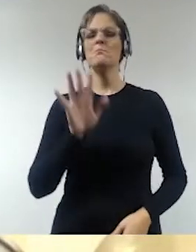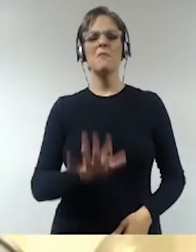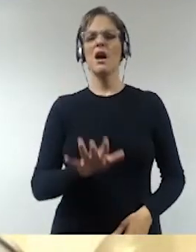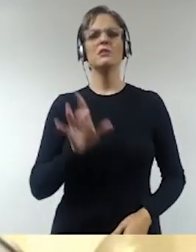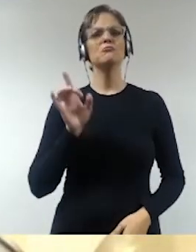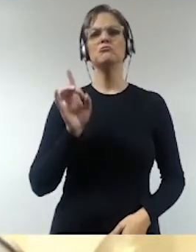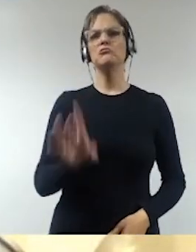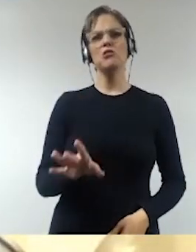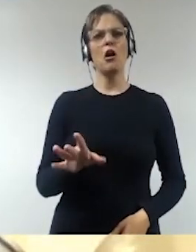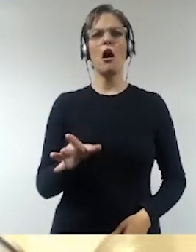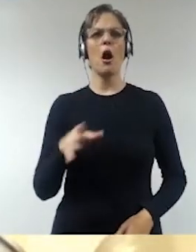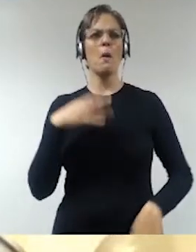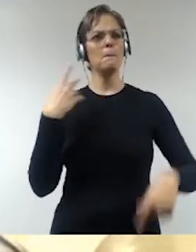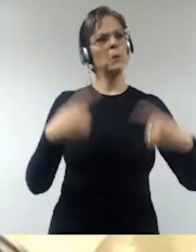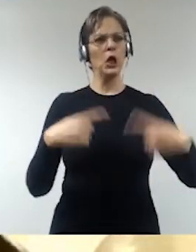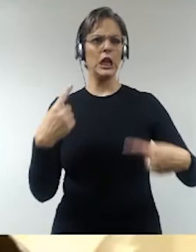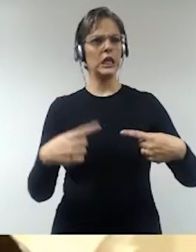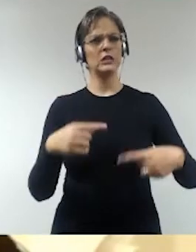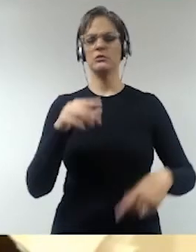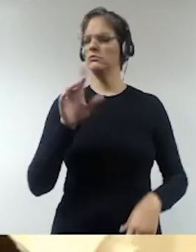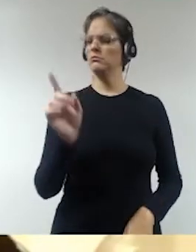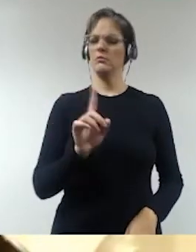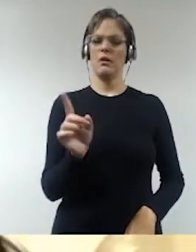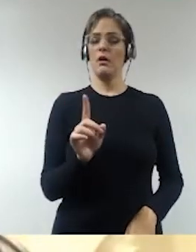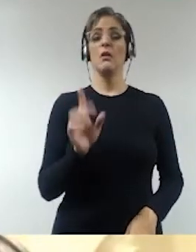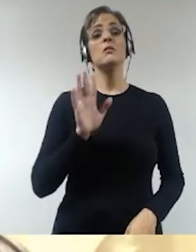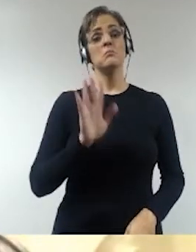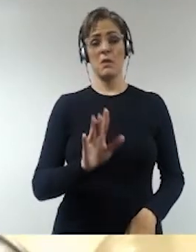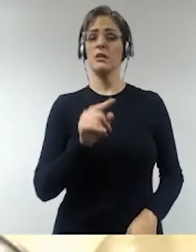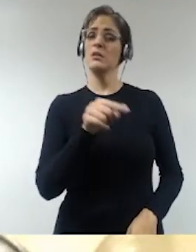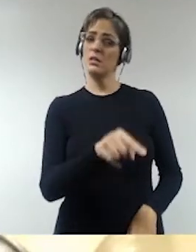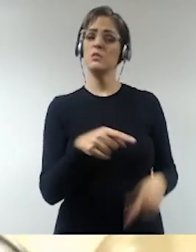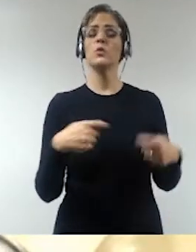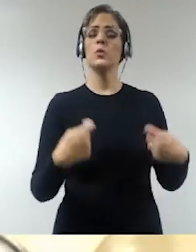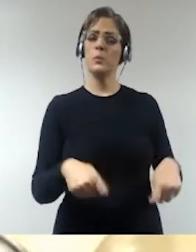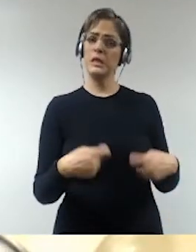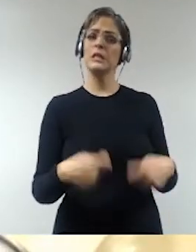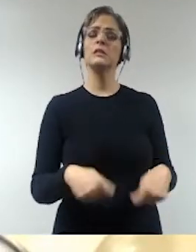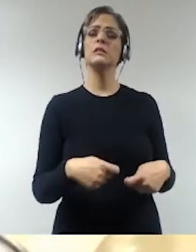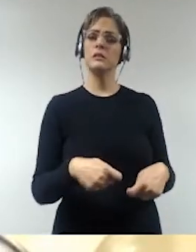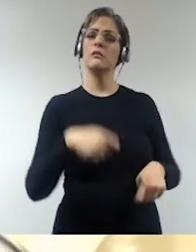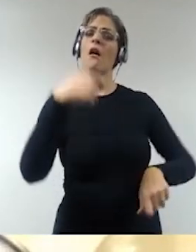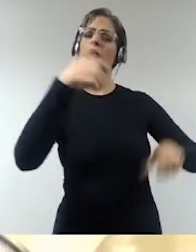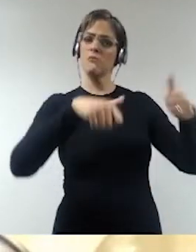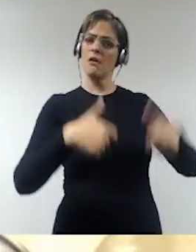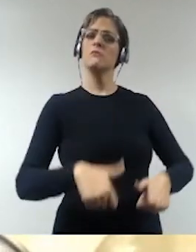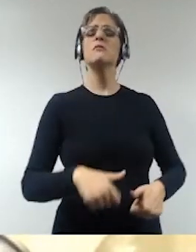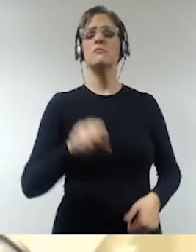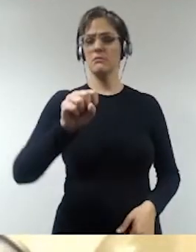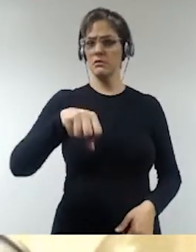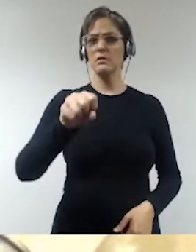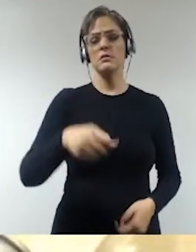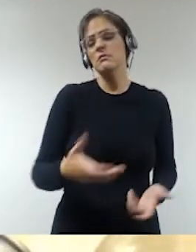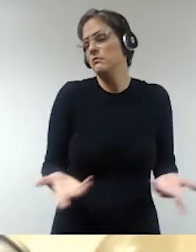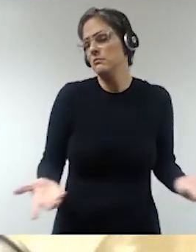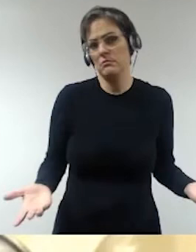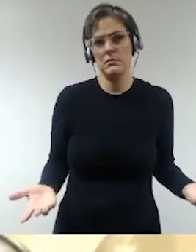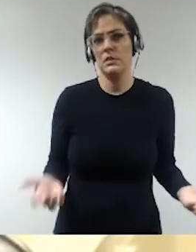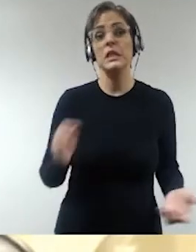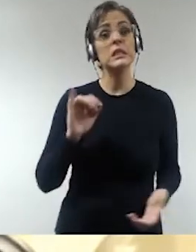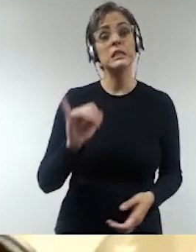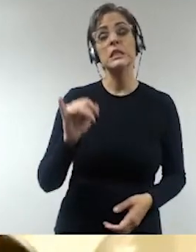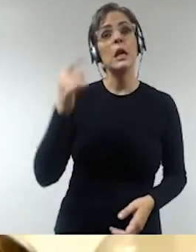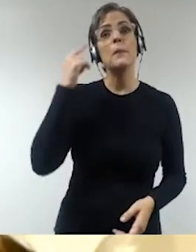com base em elementos políticos, mas os elementos políticos devem fazer parte da decisão, principalmente quando a gente leva em conta